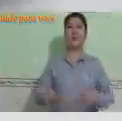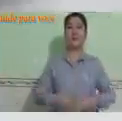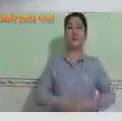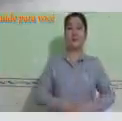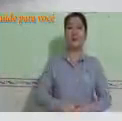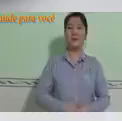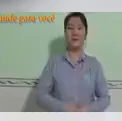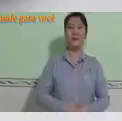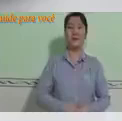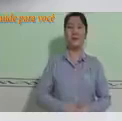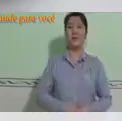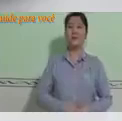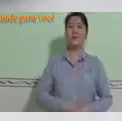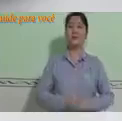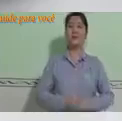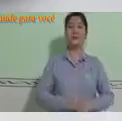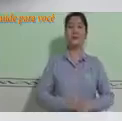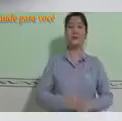OSSINTOMASCOMSCDIMINUIRPASSADAS 24 horas, vírgula,